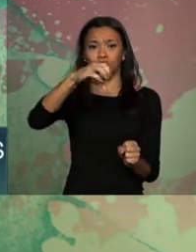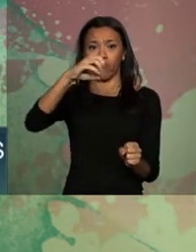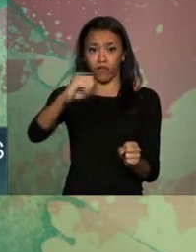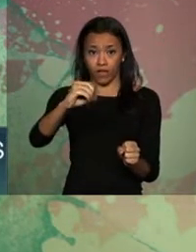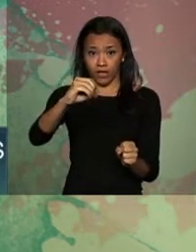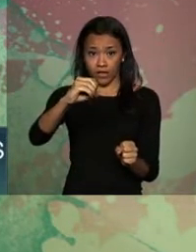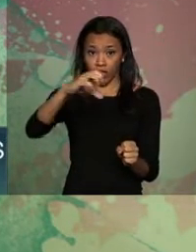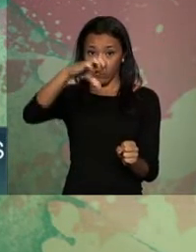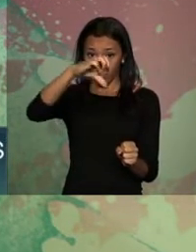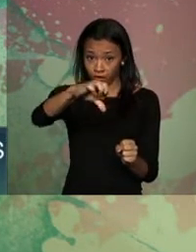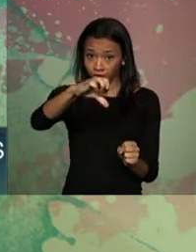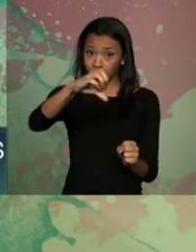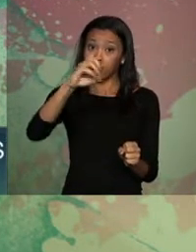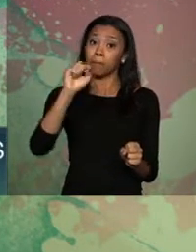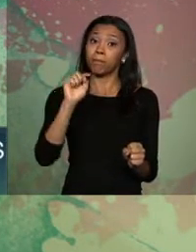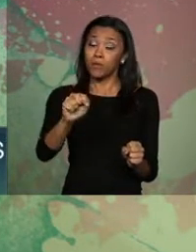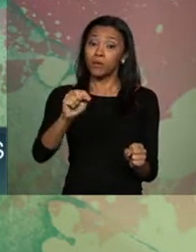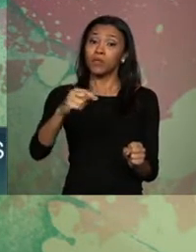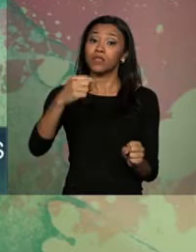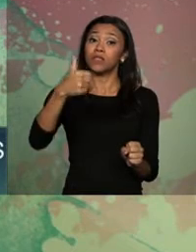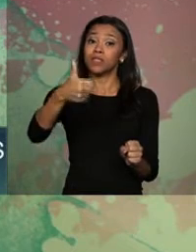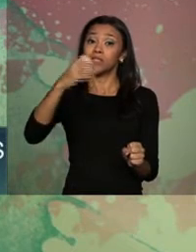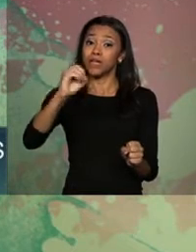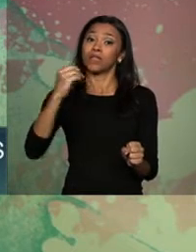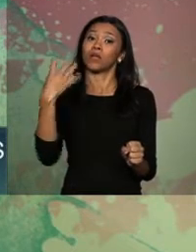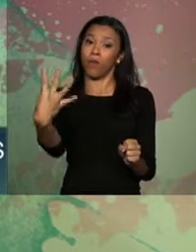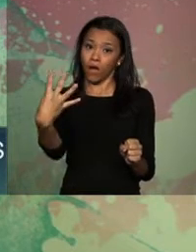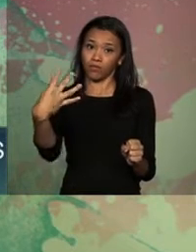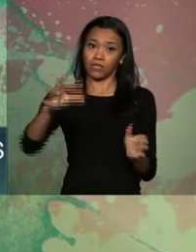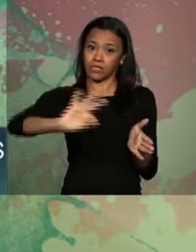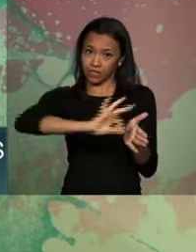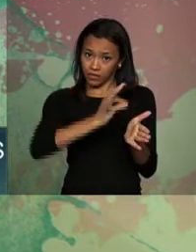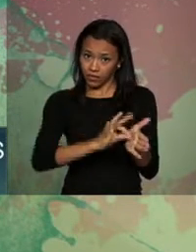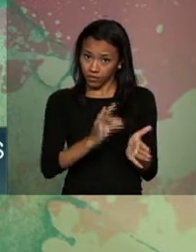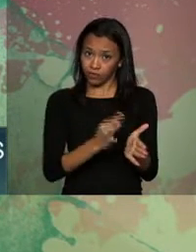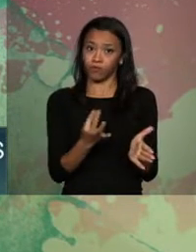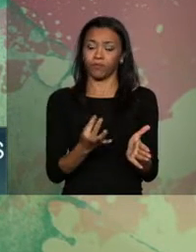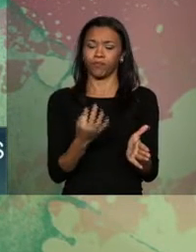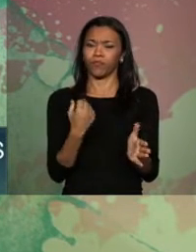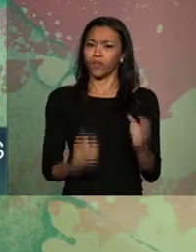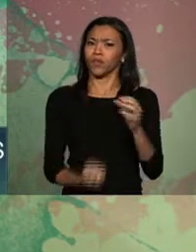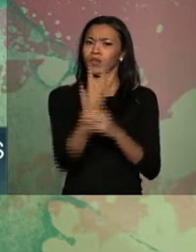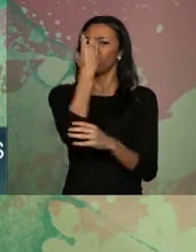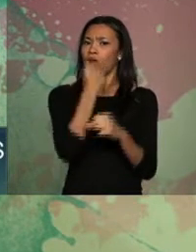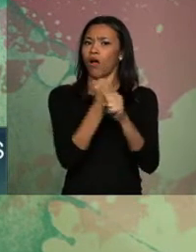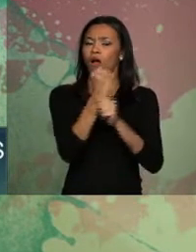5.090.104 empreendedores inscritos no MEI, desde a sua criação há 6 anos.